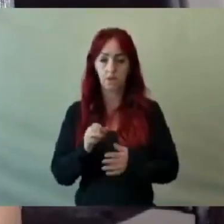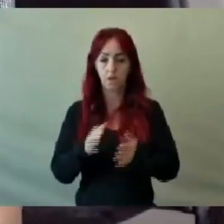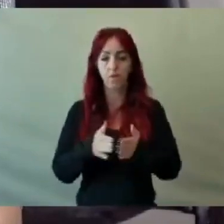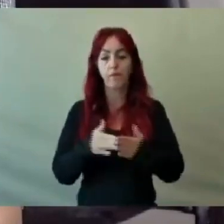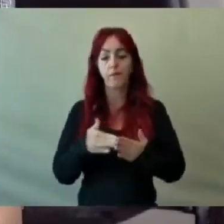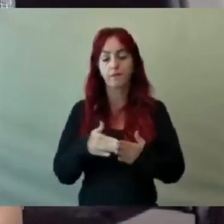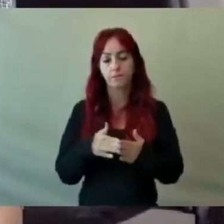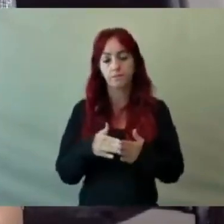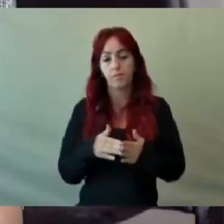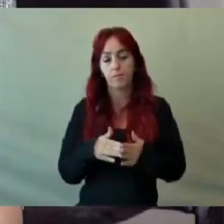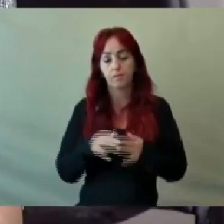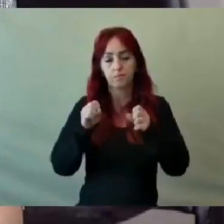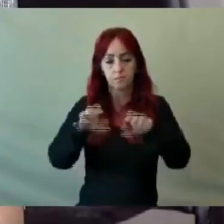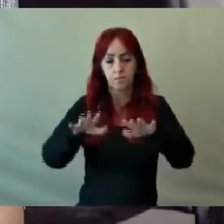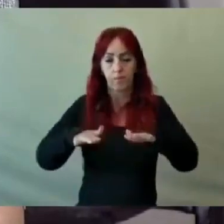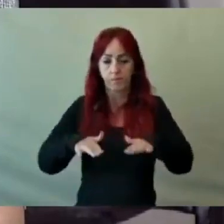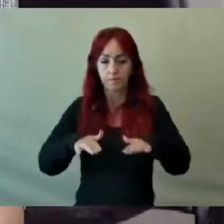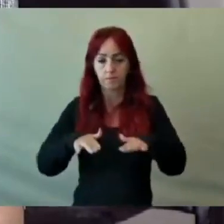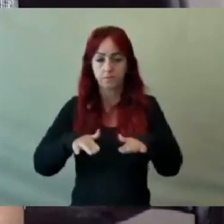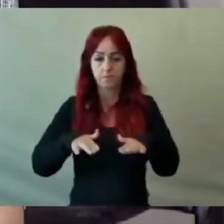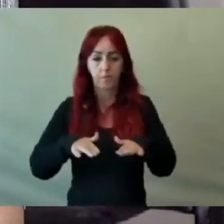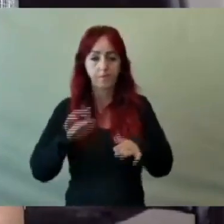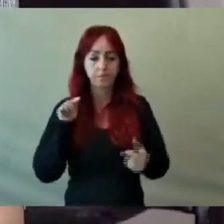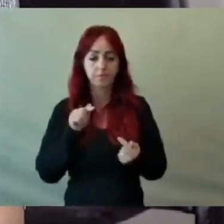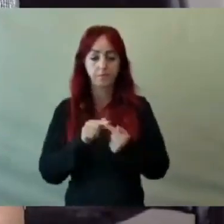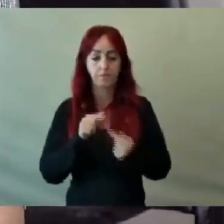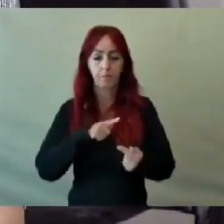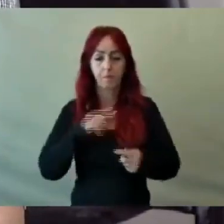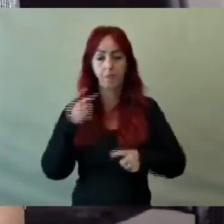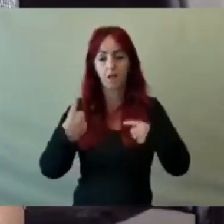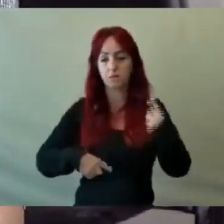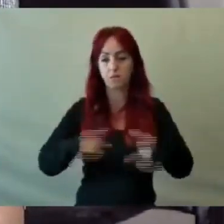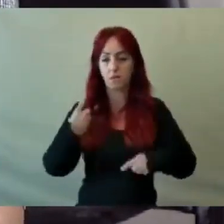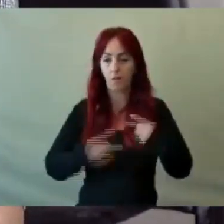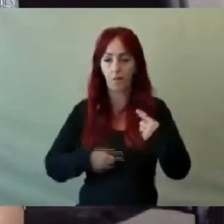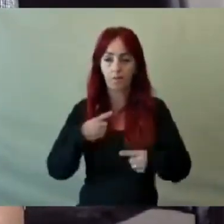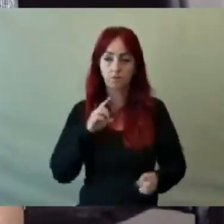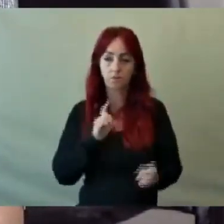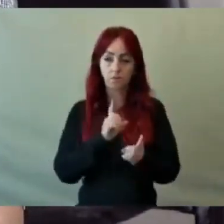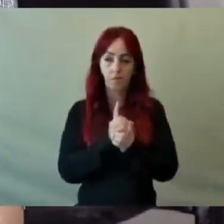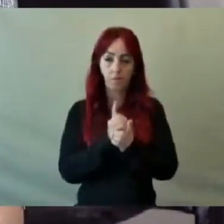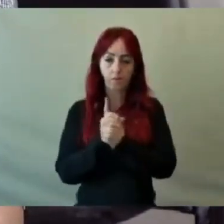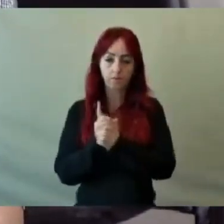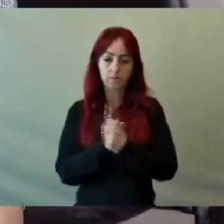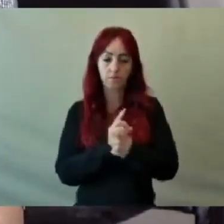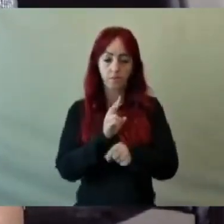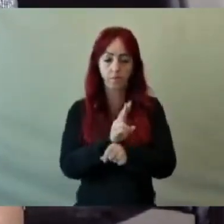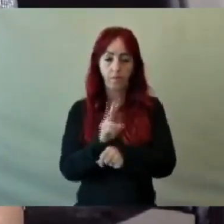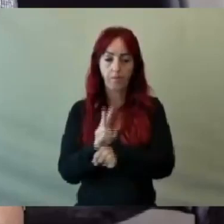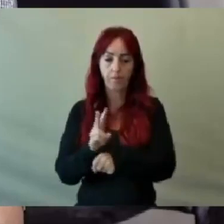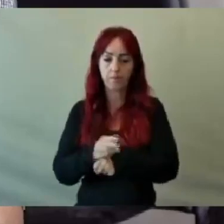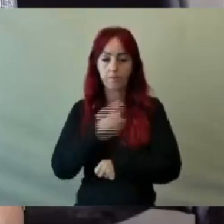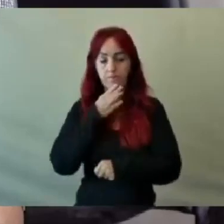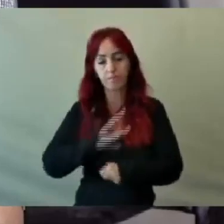pública. A finalidade é discutir o atendimento e cuidado às crianças e adolescentes com transtorno do aspecto do